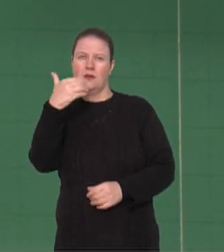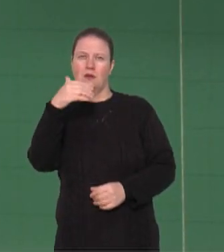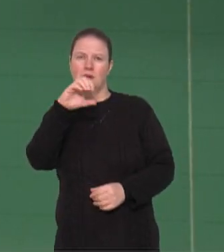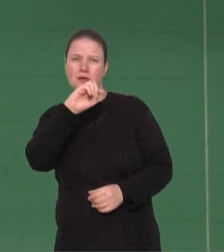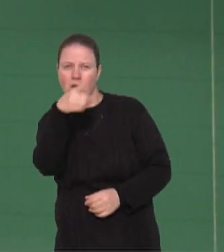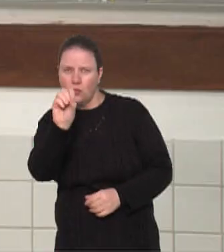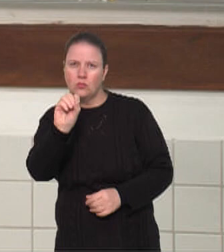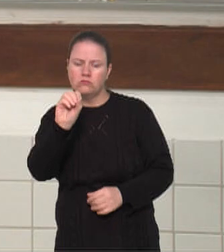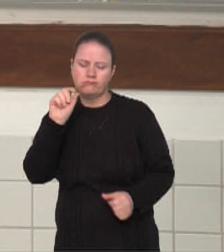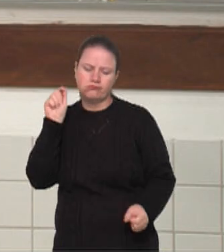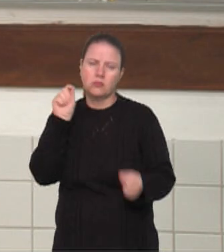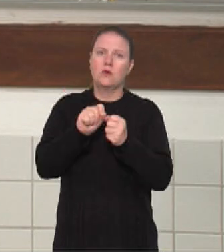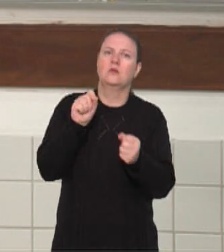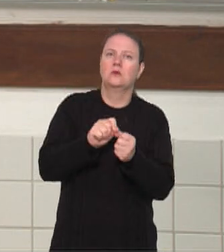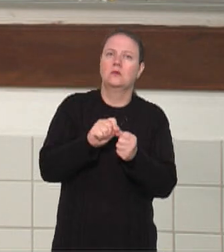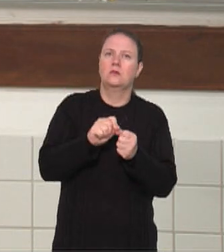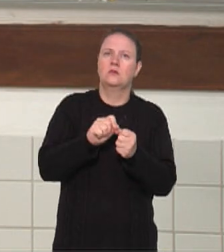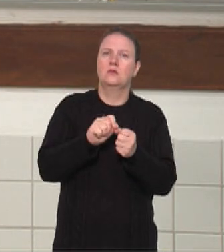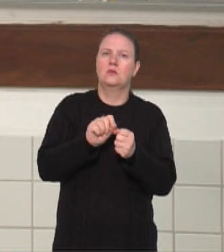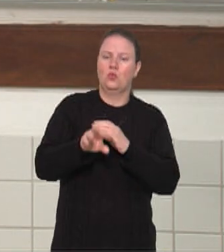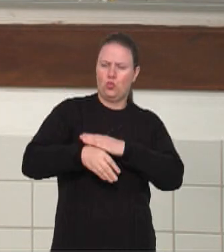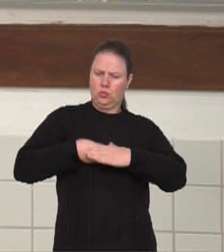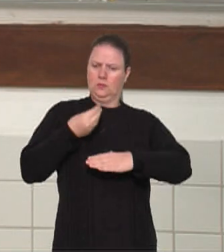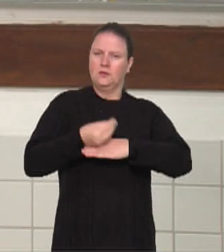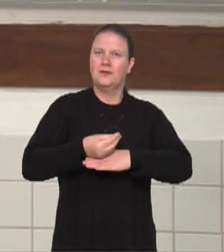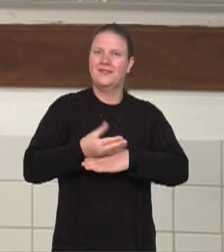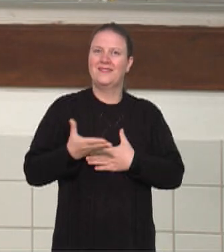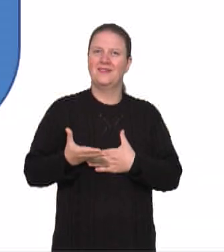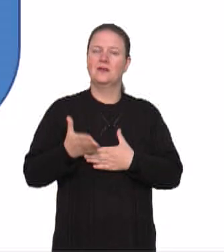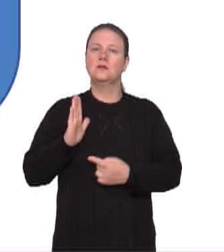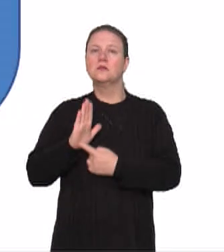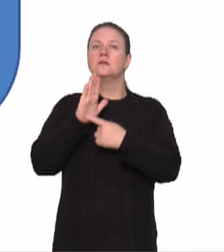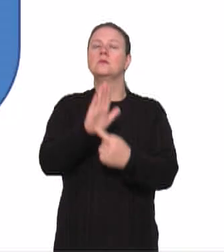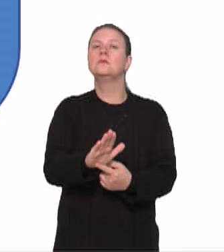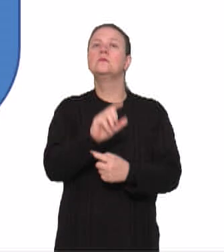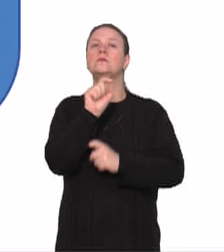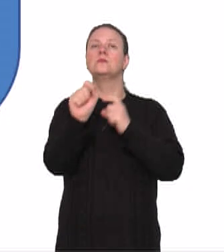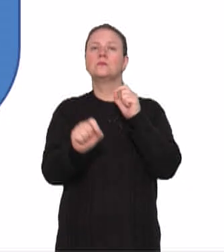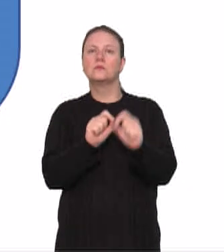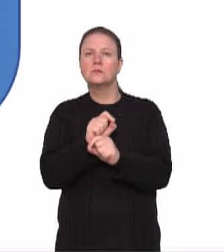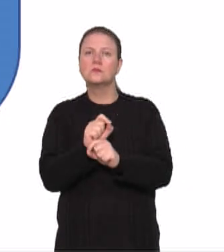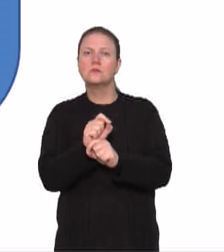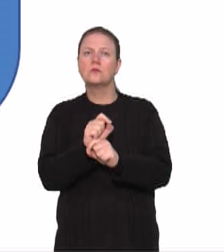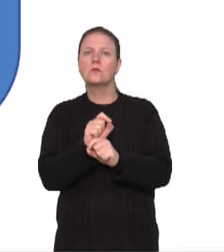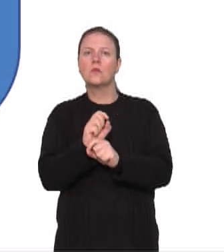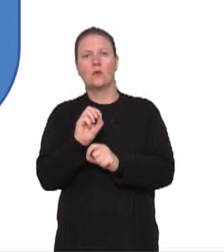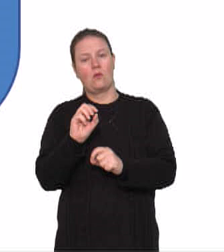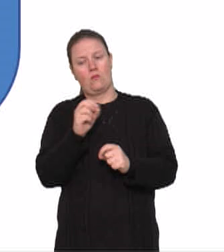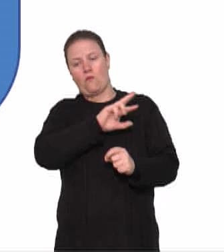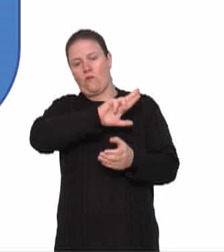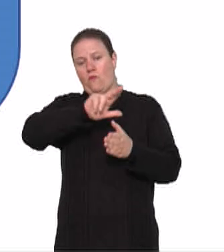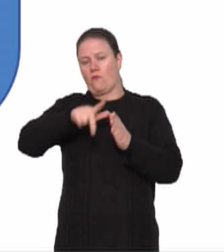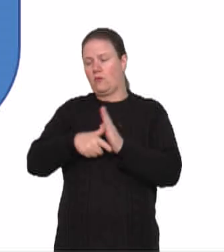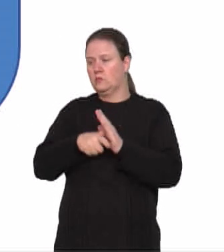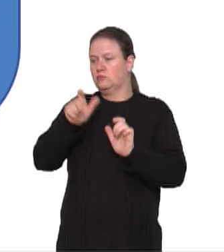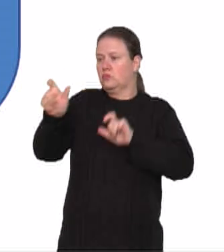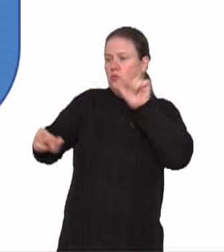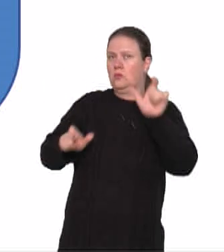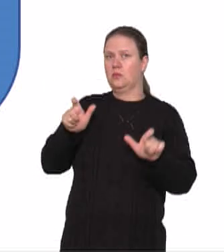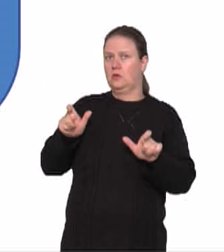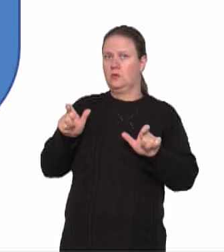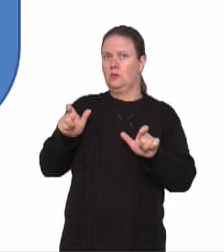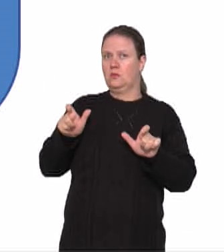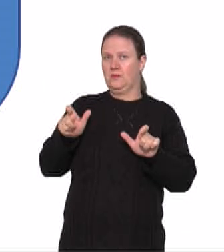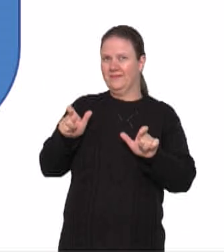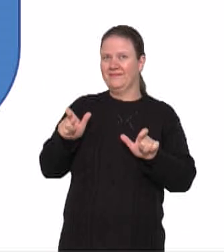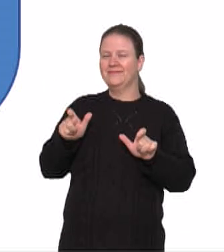têm aí que o texto dramático, ele é a representação de ação ou ações a serem desenvolvidas